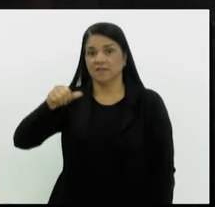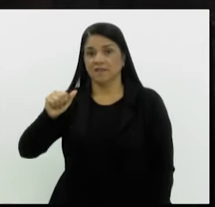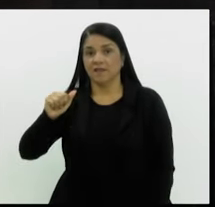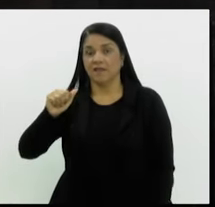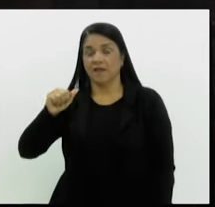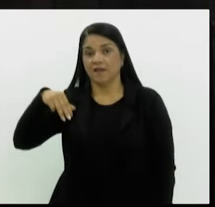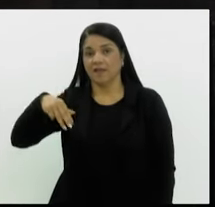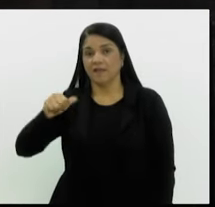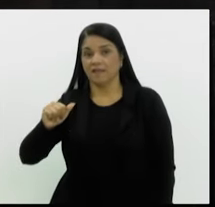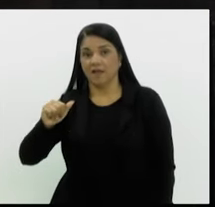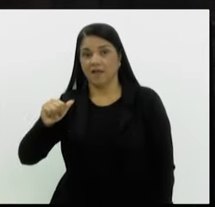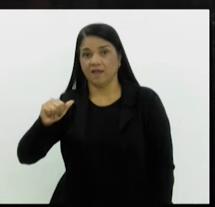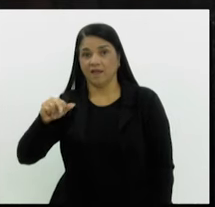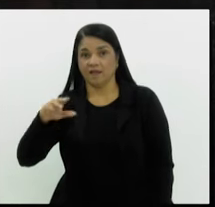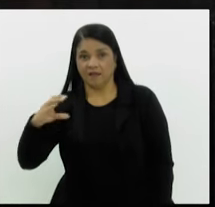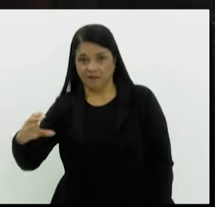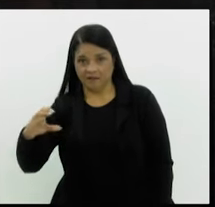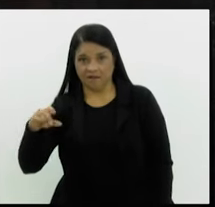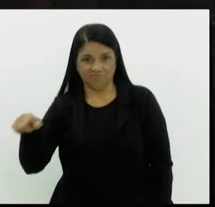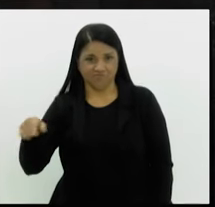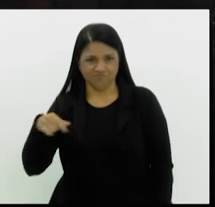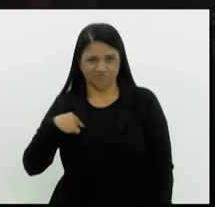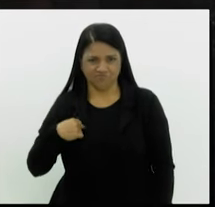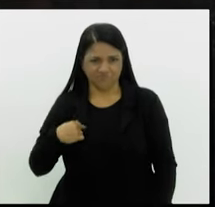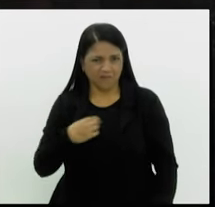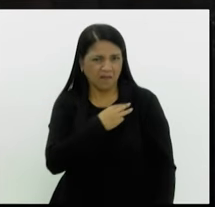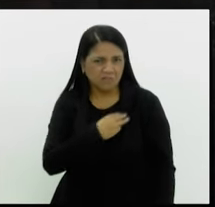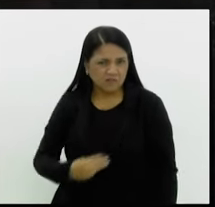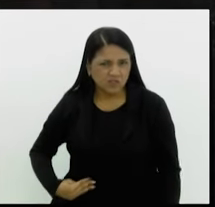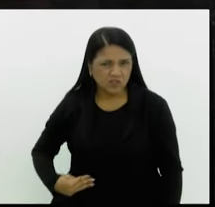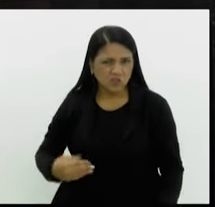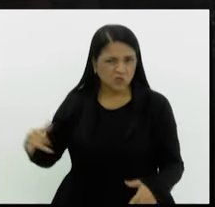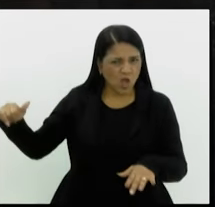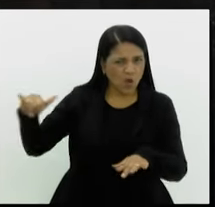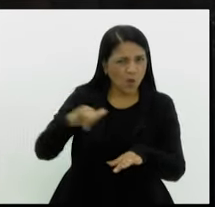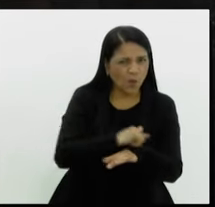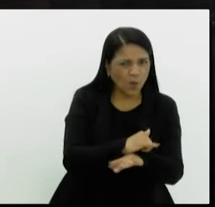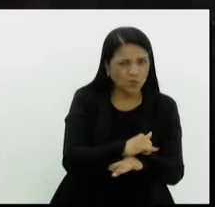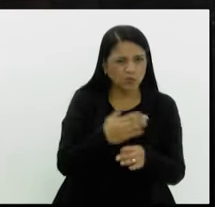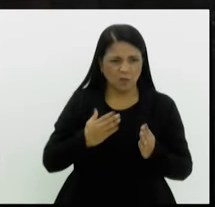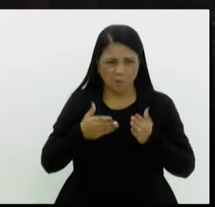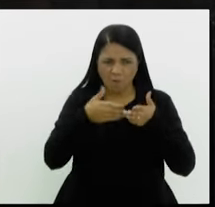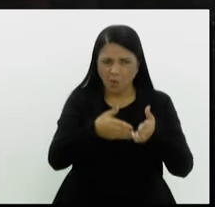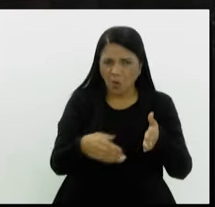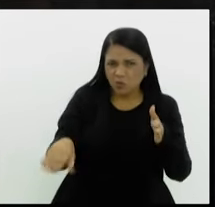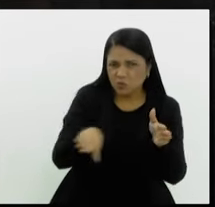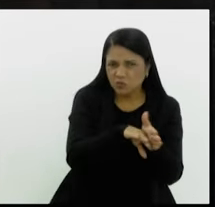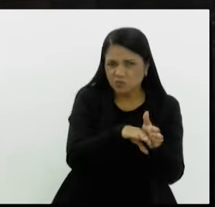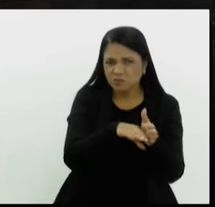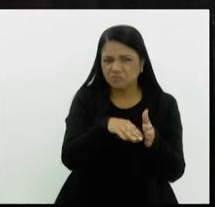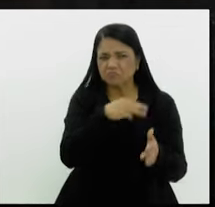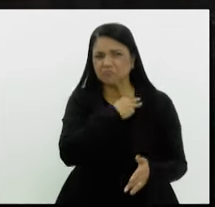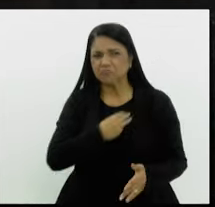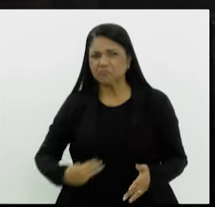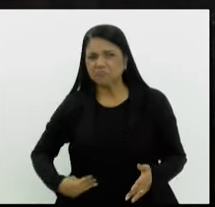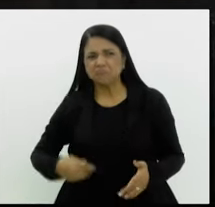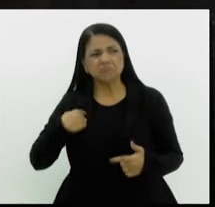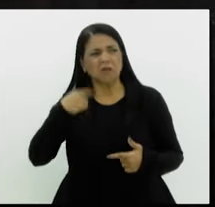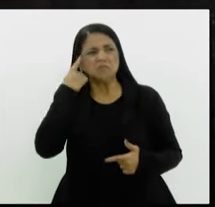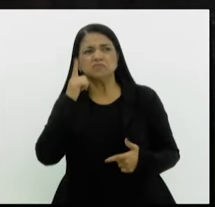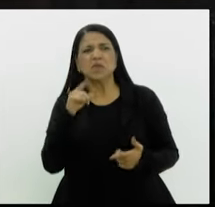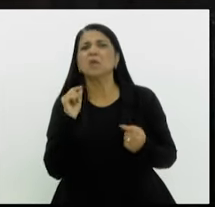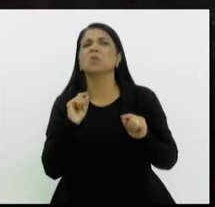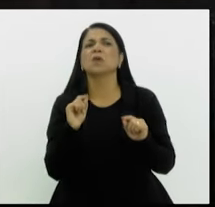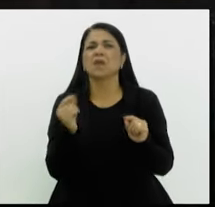E não o ministro de Portos e Aeroportos. Que, aliás, eu nem sei para que serve ministro dos Portos e Aeroportos,